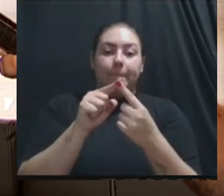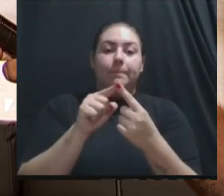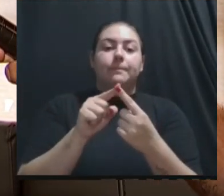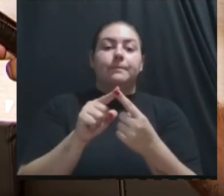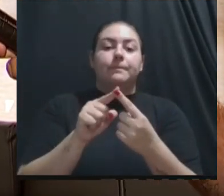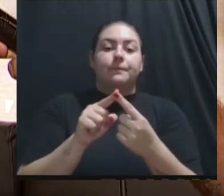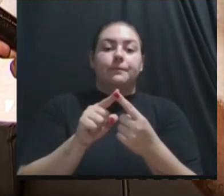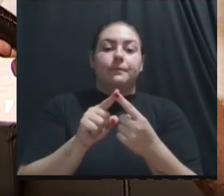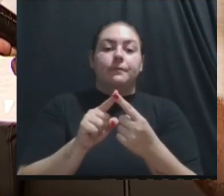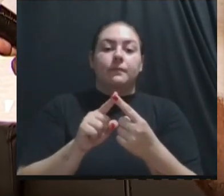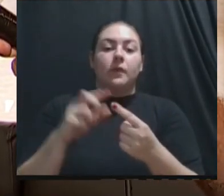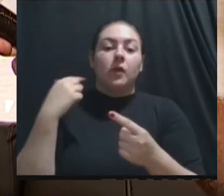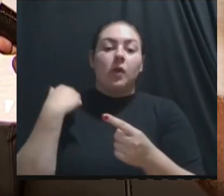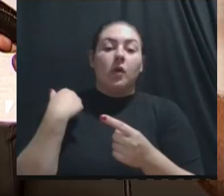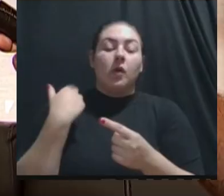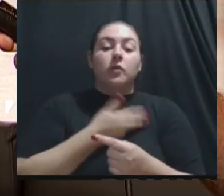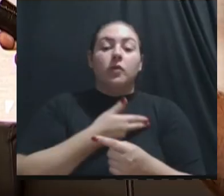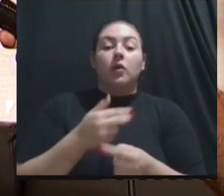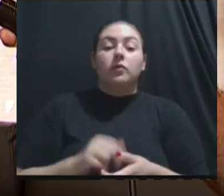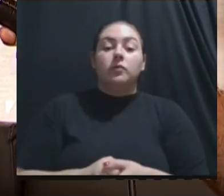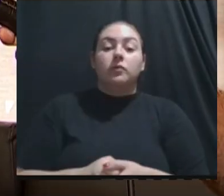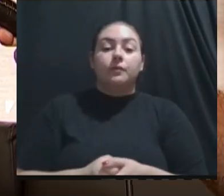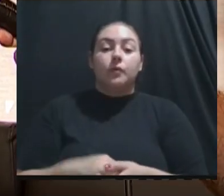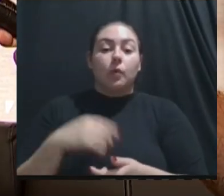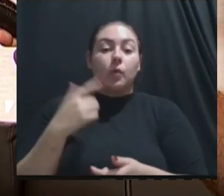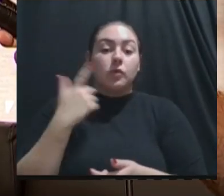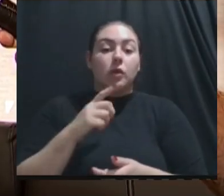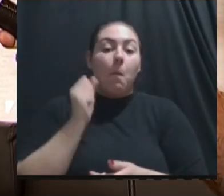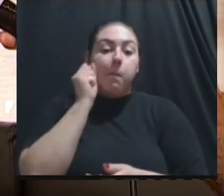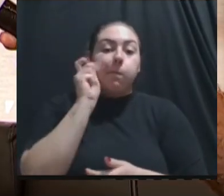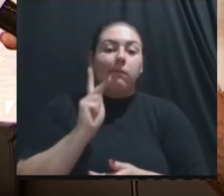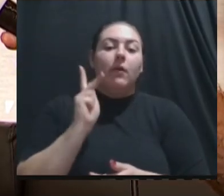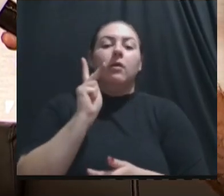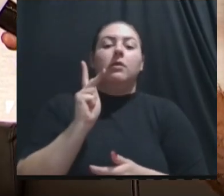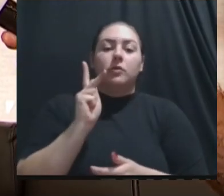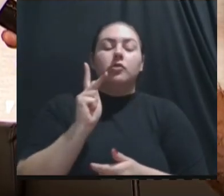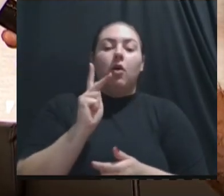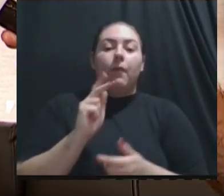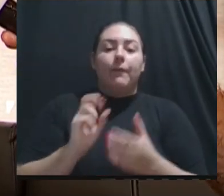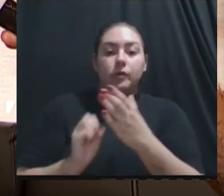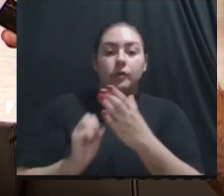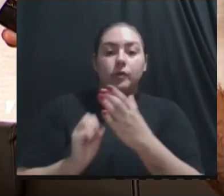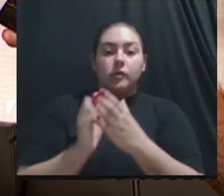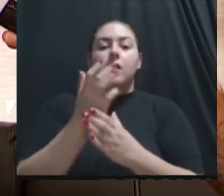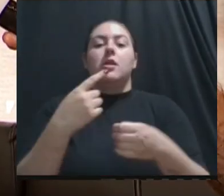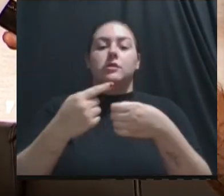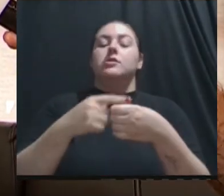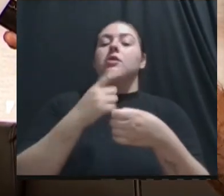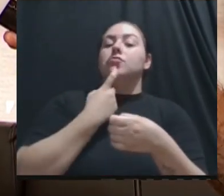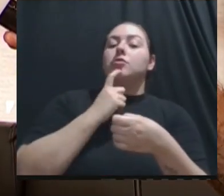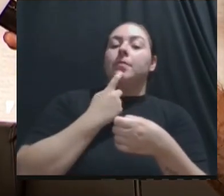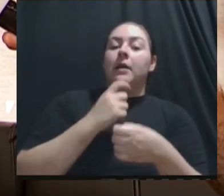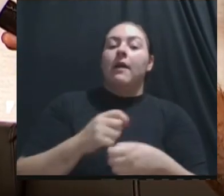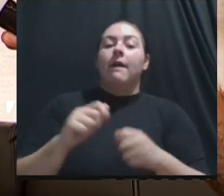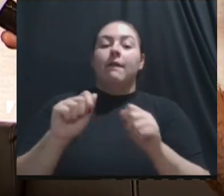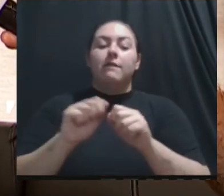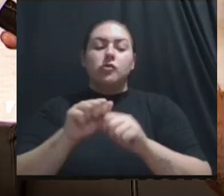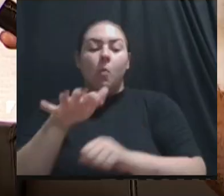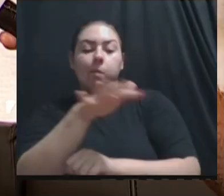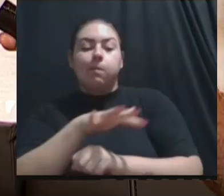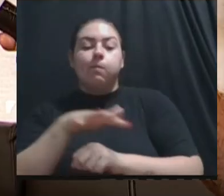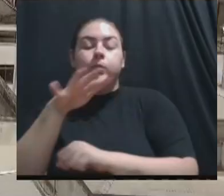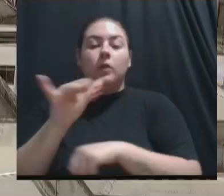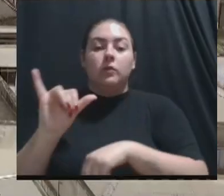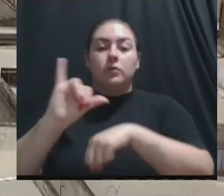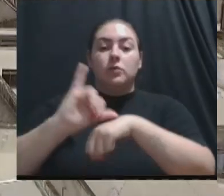muitos shoppings que surgiram, né, nas últimas décadas em Campinas e fez com que essa região do centro, na parte de comércios e serviço,